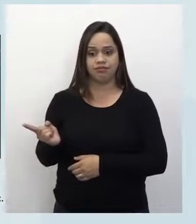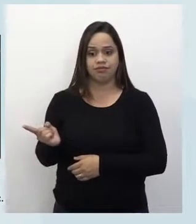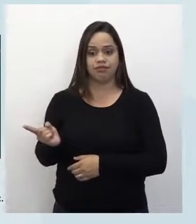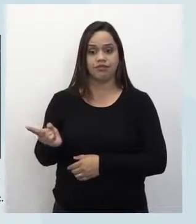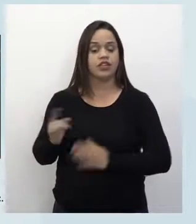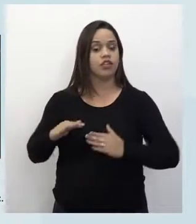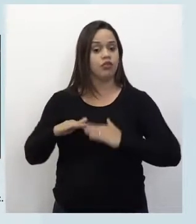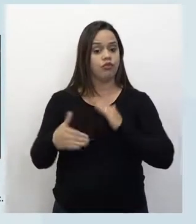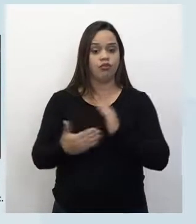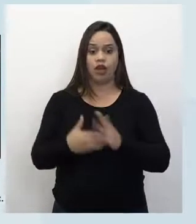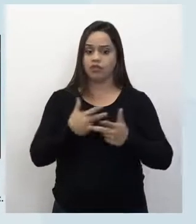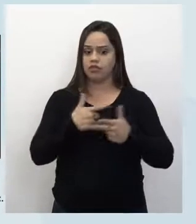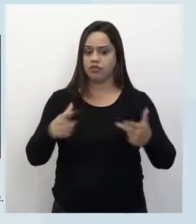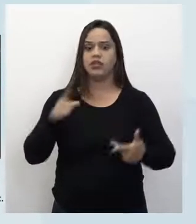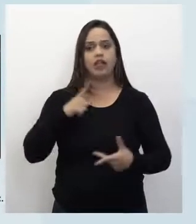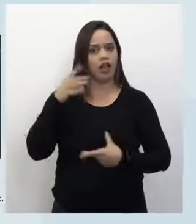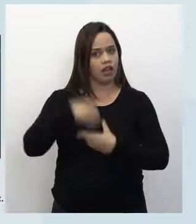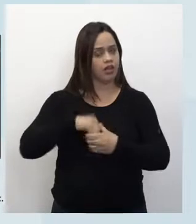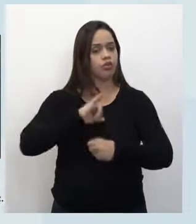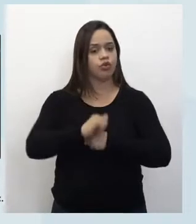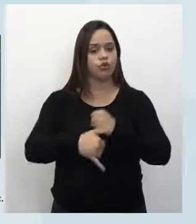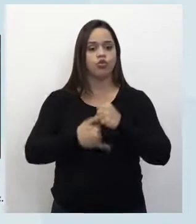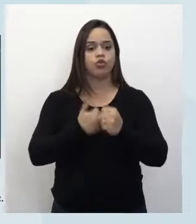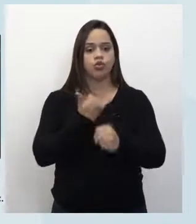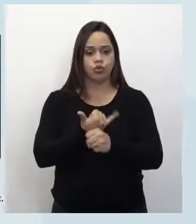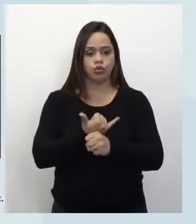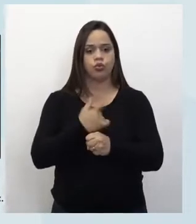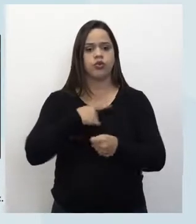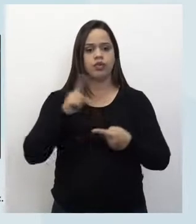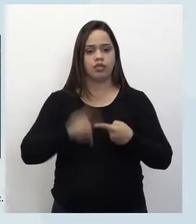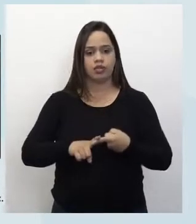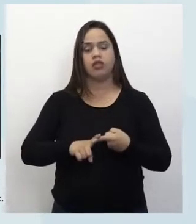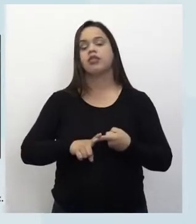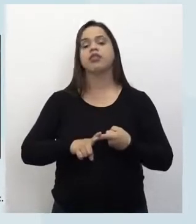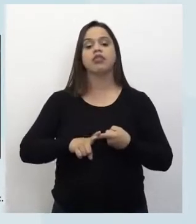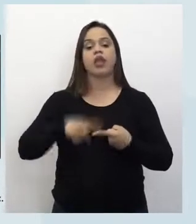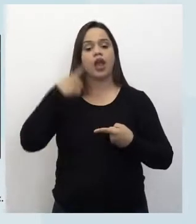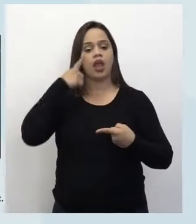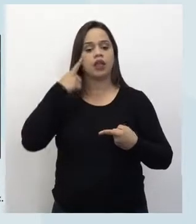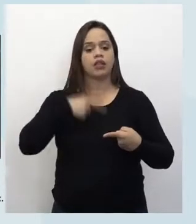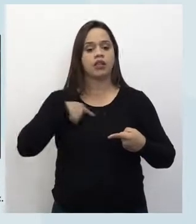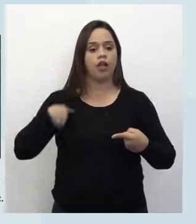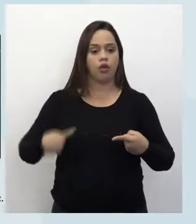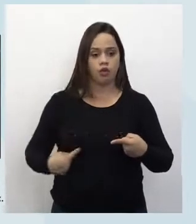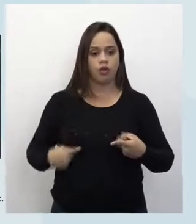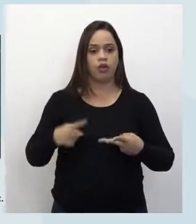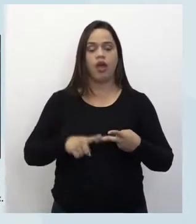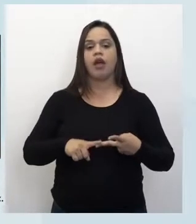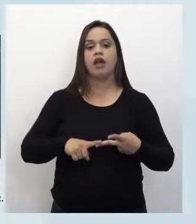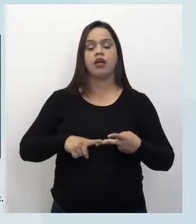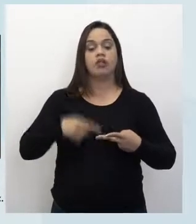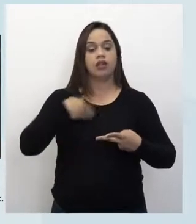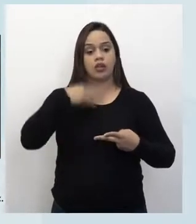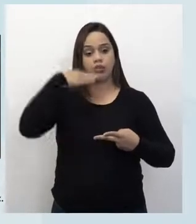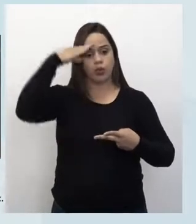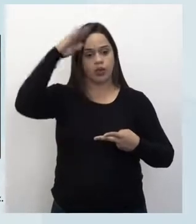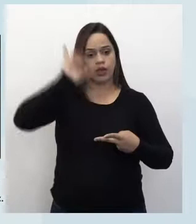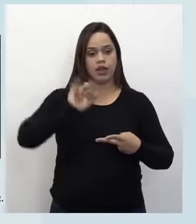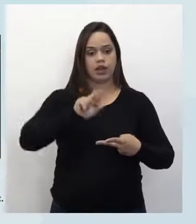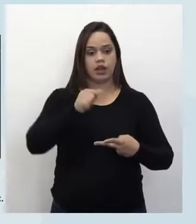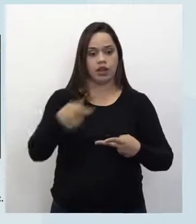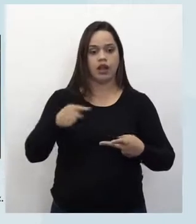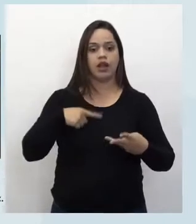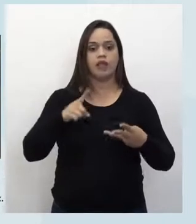é muito bacana, turma. Cia Rocamora, da Espanha, Cia Playground, da Espanha também, Casa